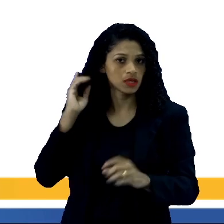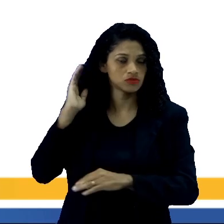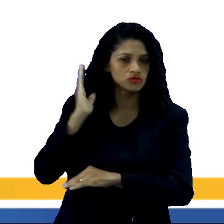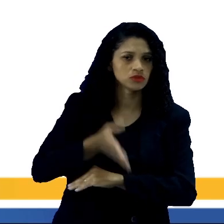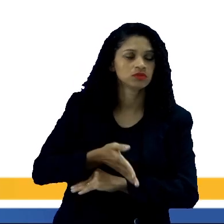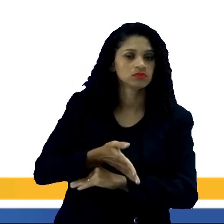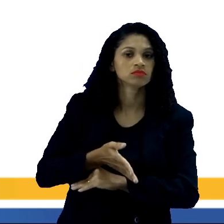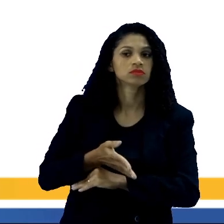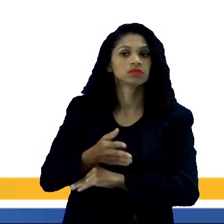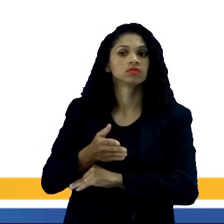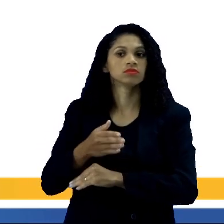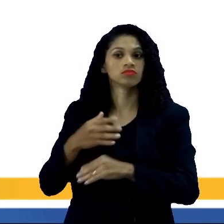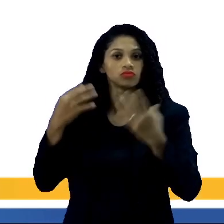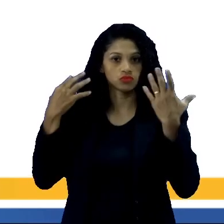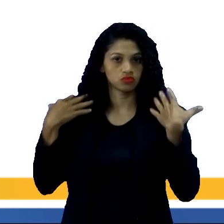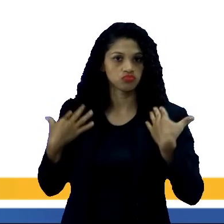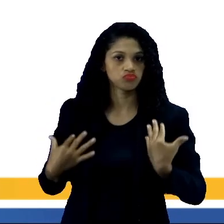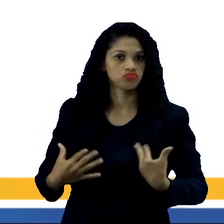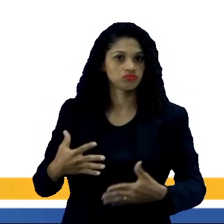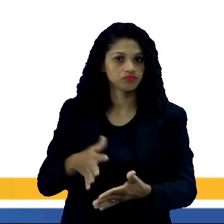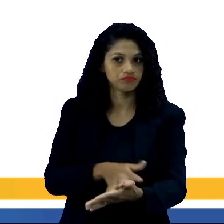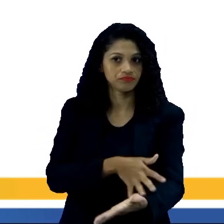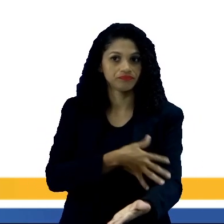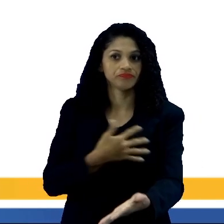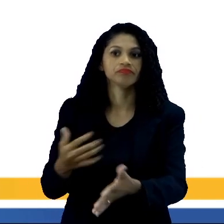glândulas espalhadas por todo o nosso corpo.